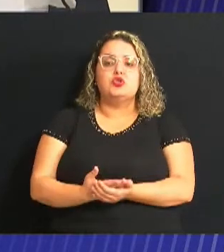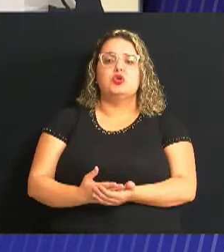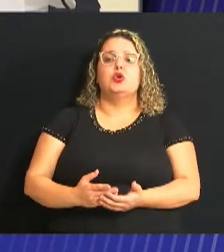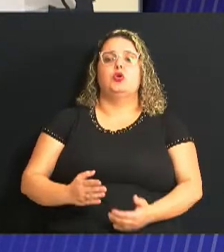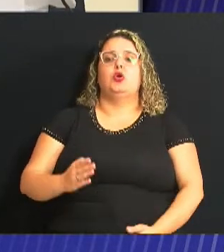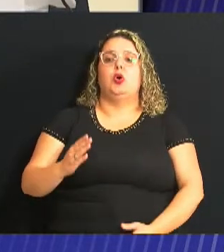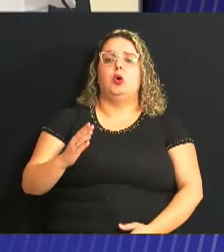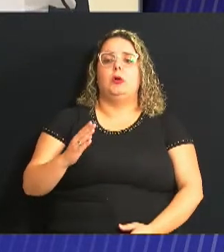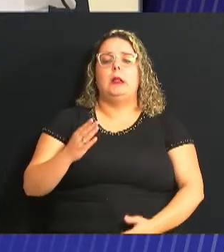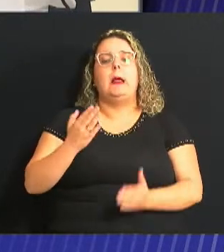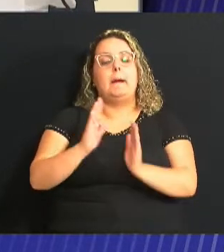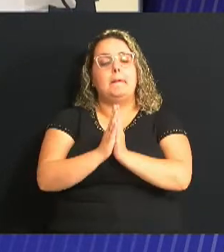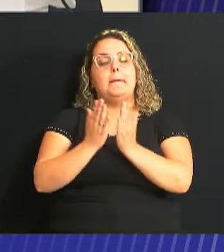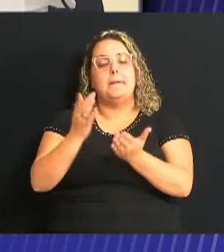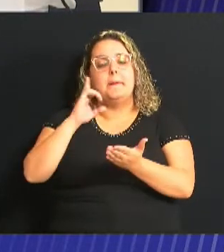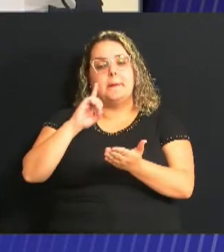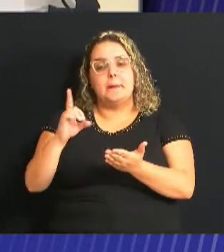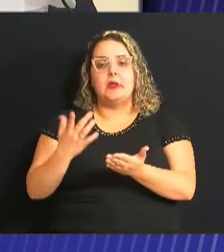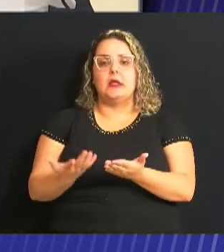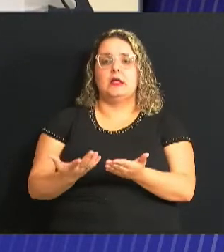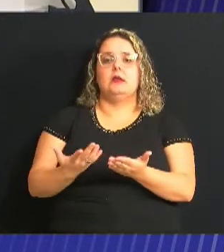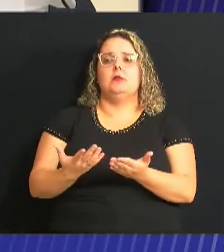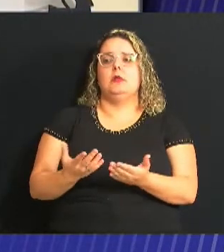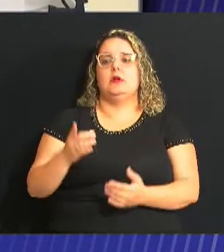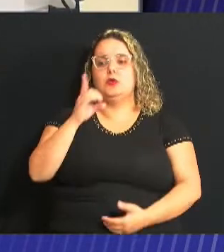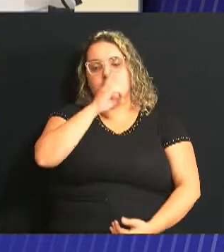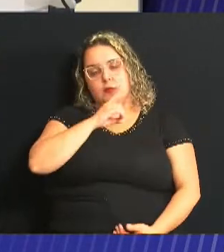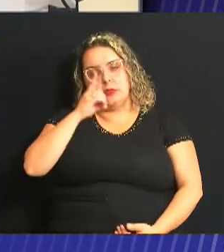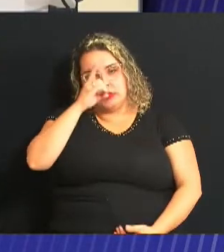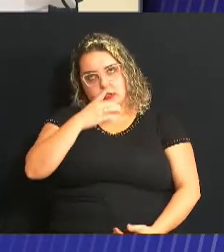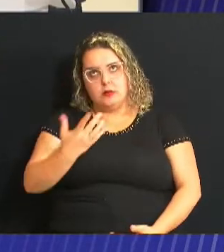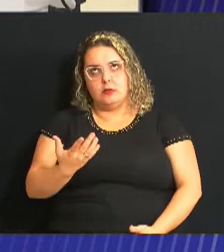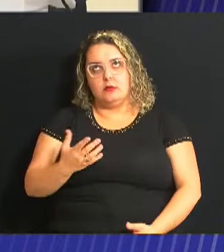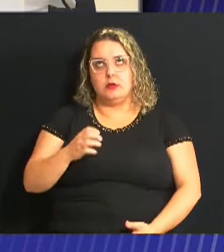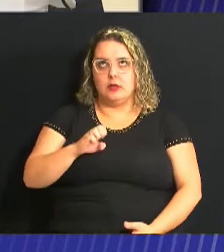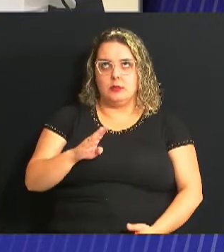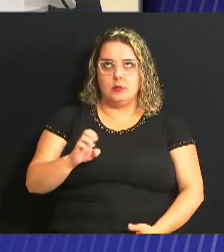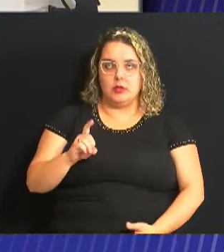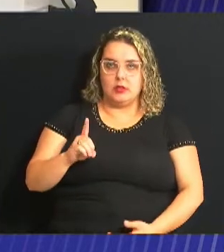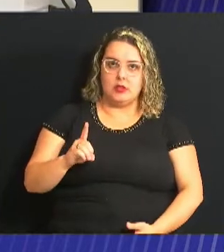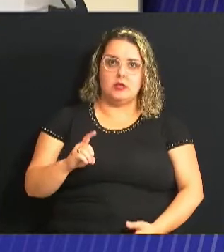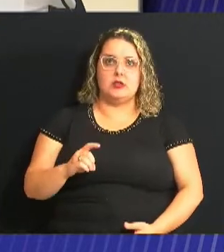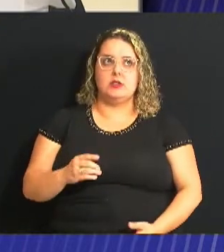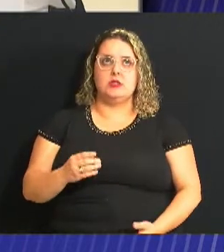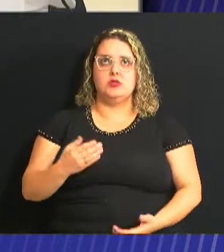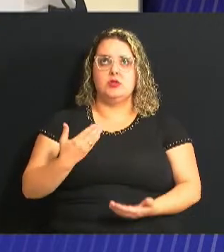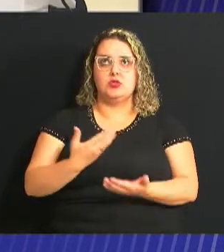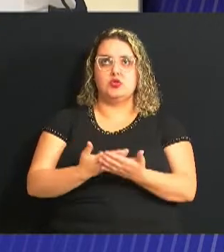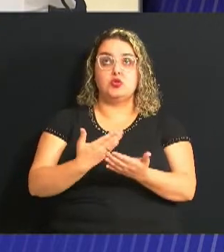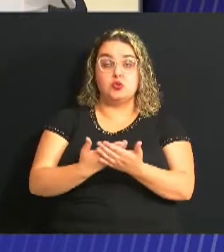IBD, que é uma escola confessional, é uma escola onde as igrejas